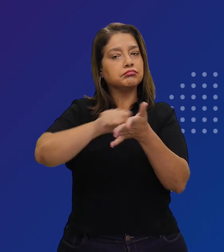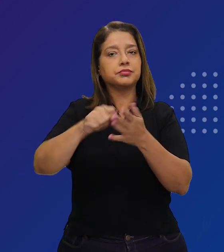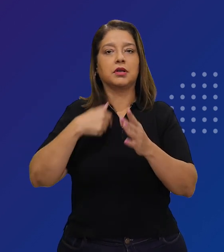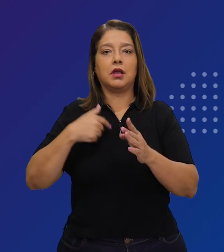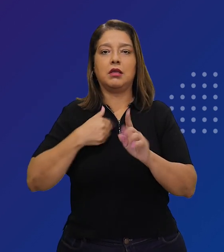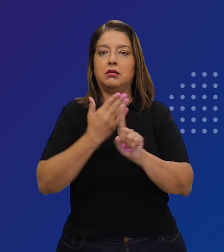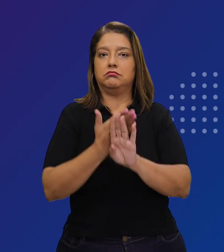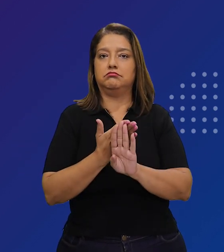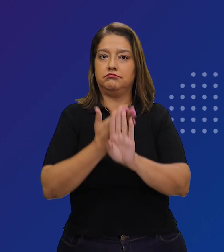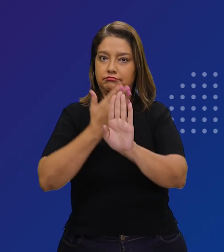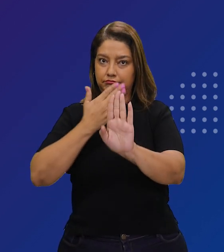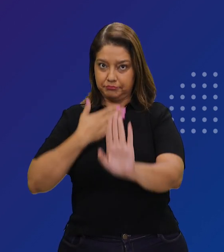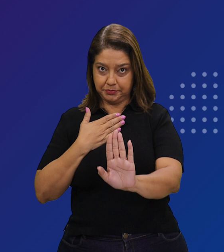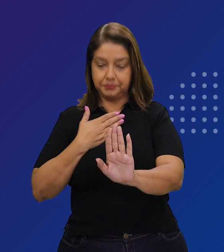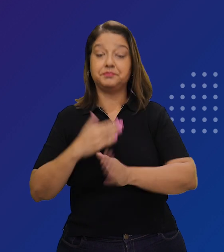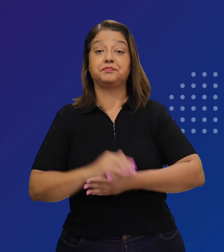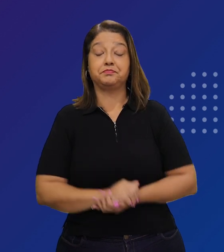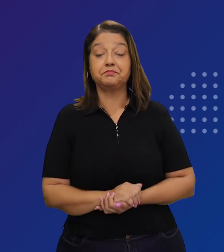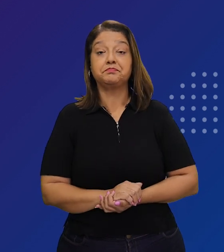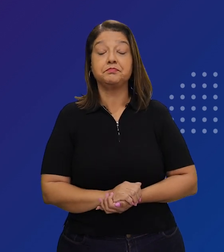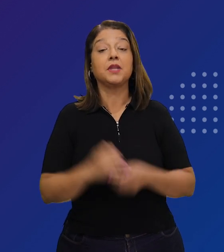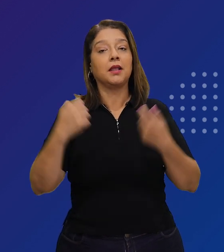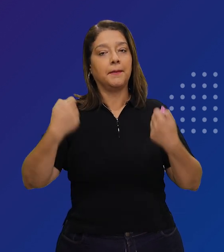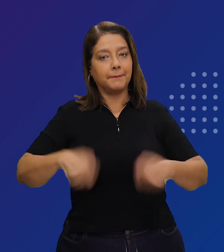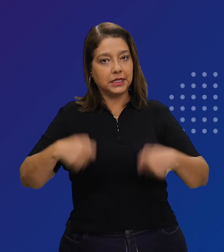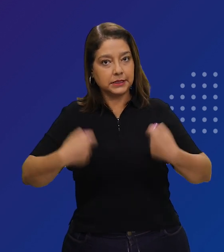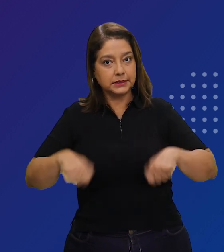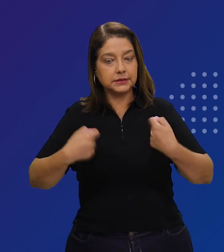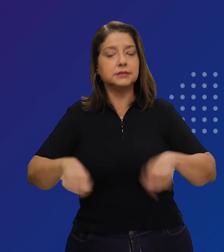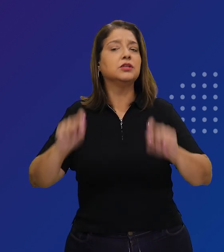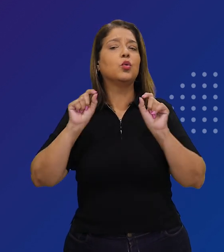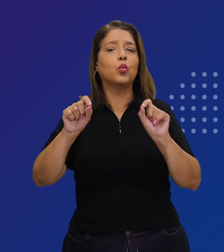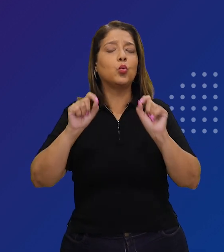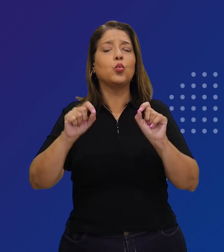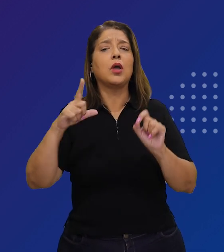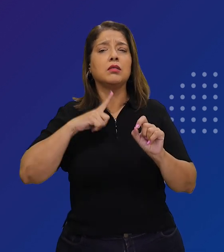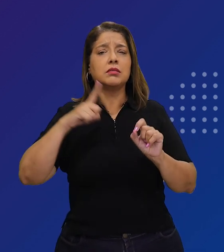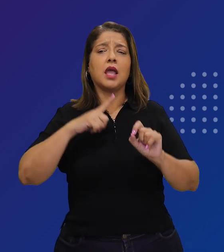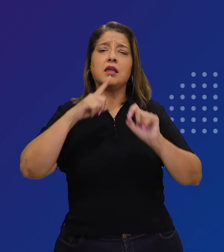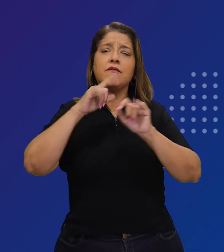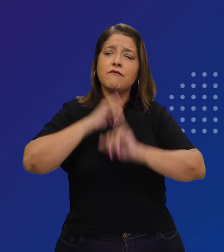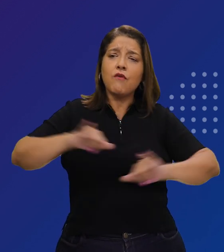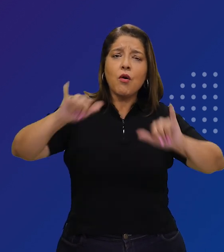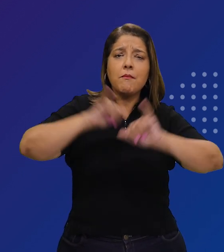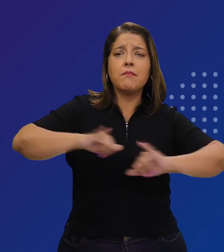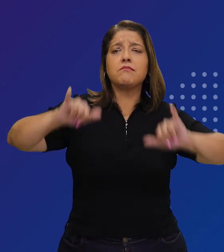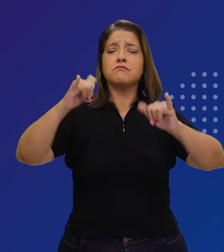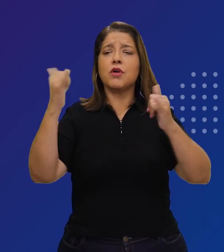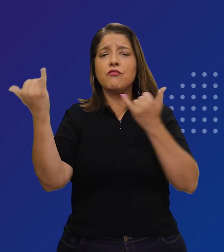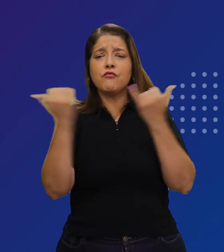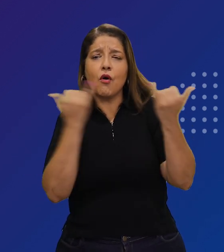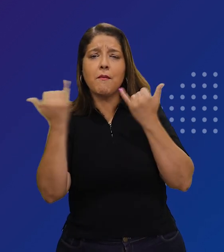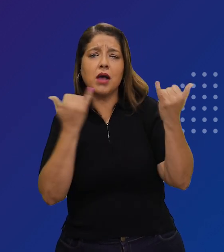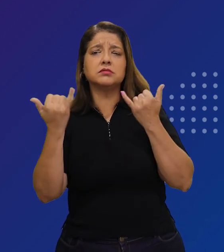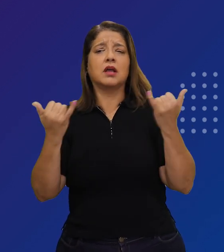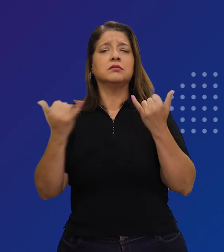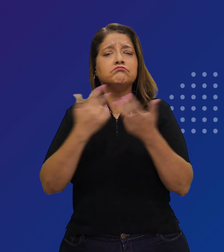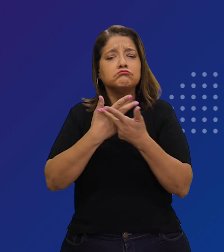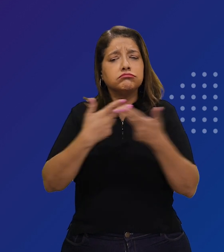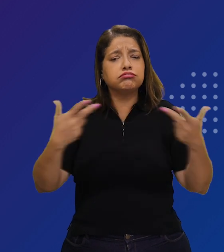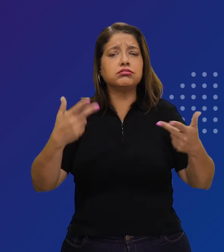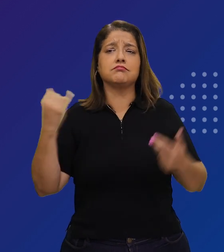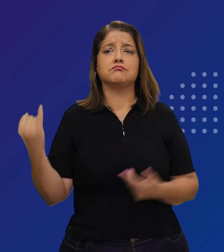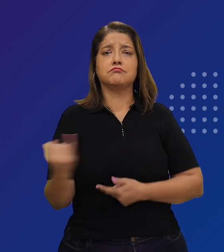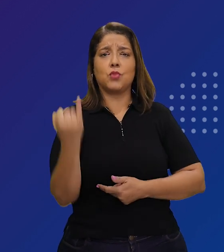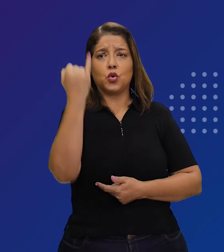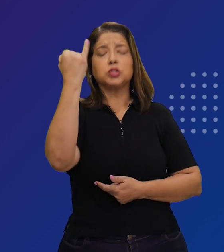distante. Precisa possuir o máximo de informações precisas e checadas,